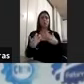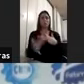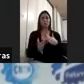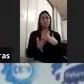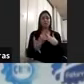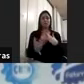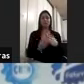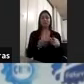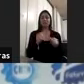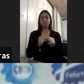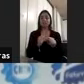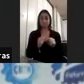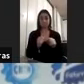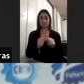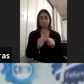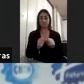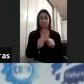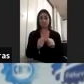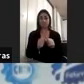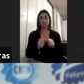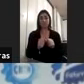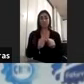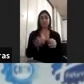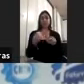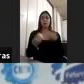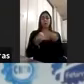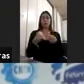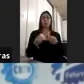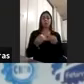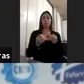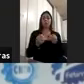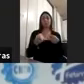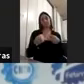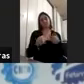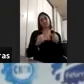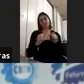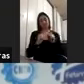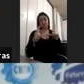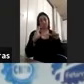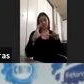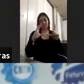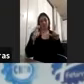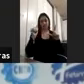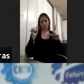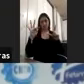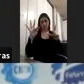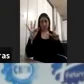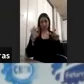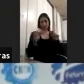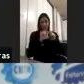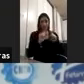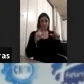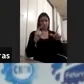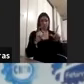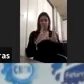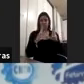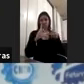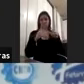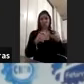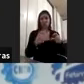aceitar a Bricate, em relação a aceitar como é que a gente fala quando vai no médico,